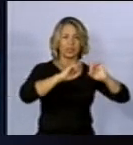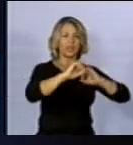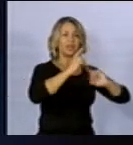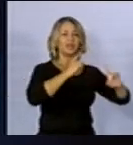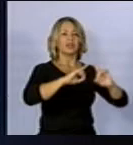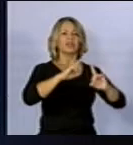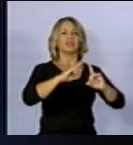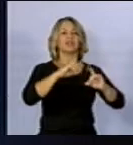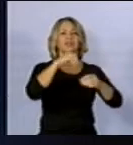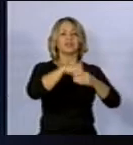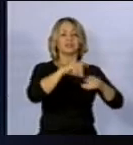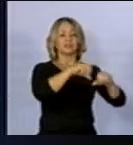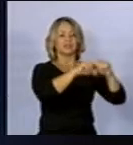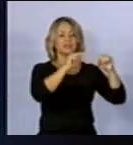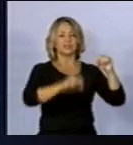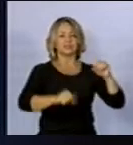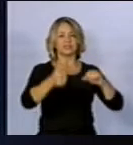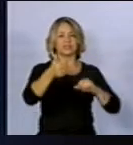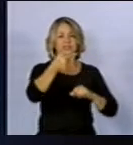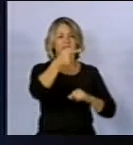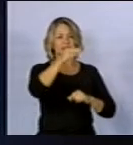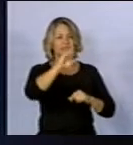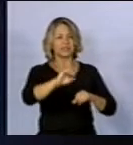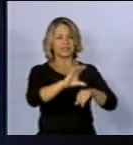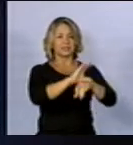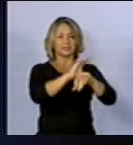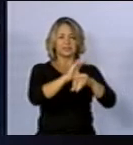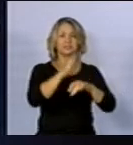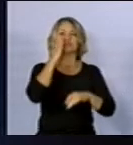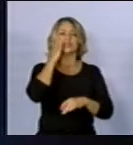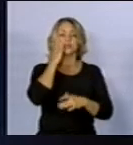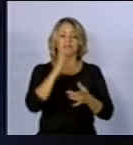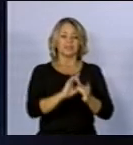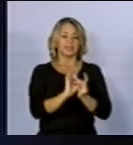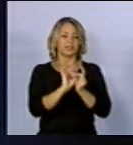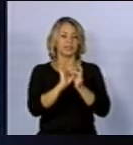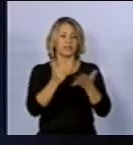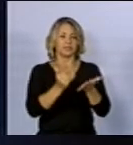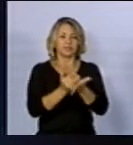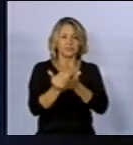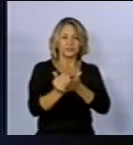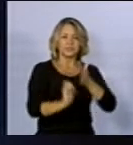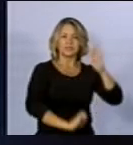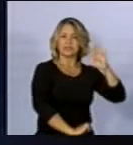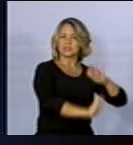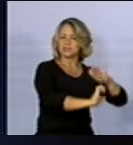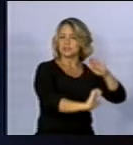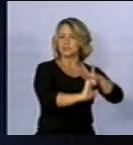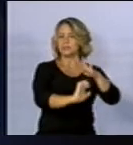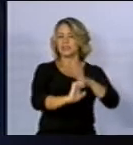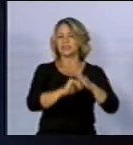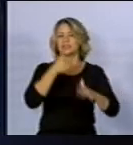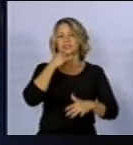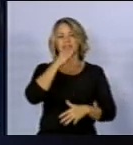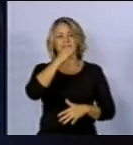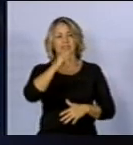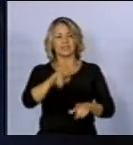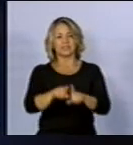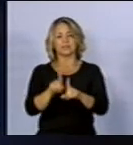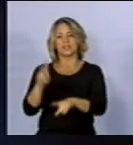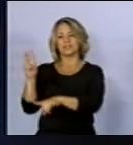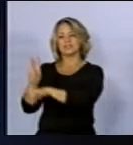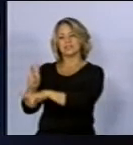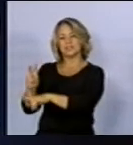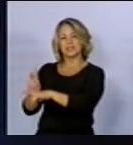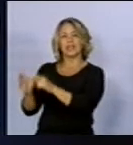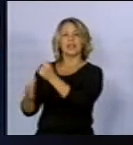Artigo 170 da Constituição limitando a livre iniciativa das concessionárias Justamente a segurança da população e